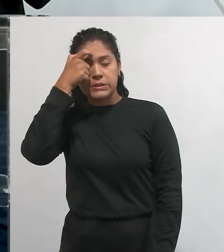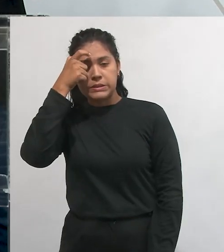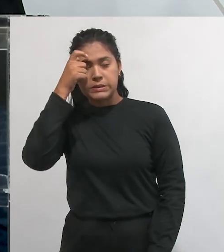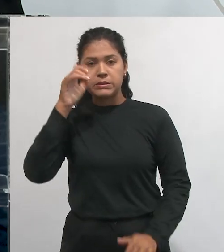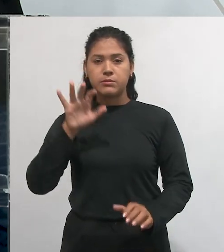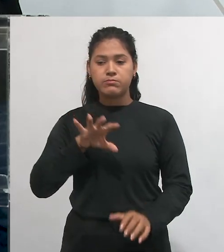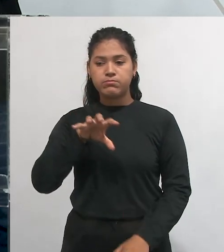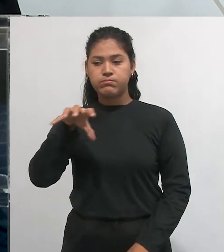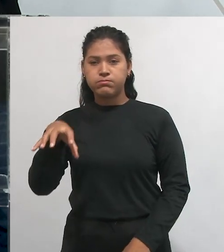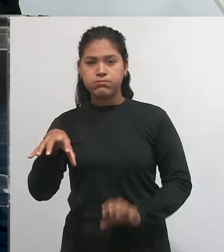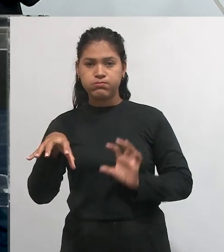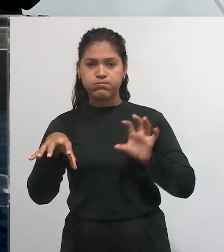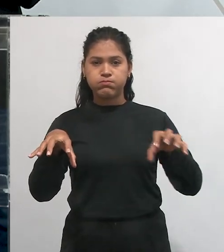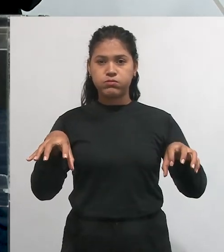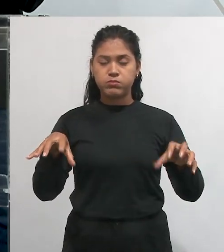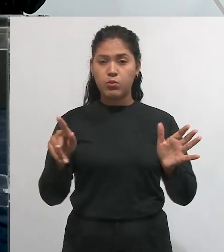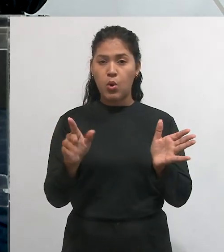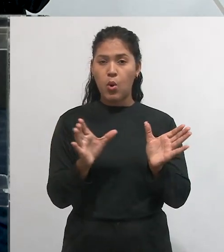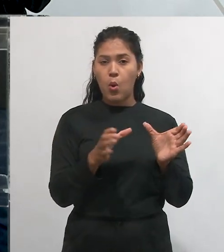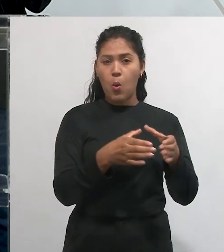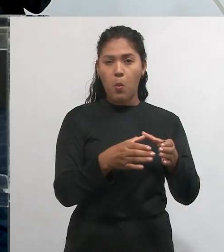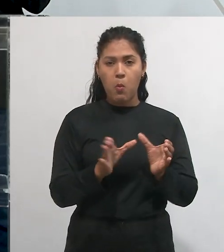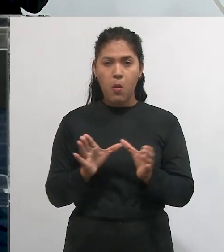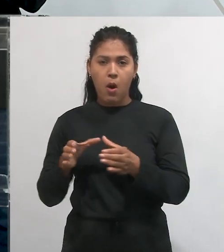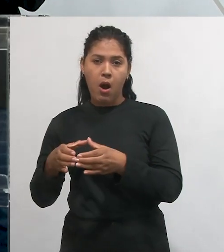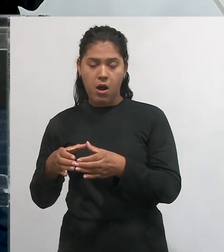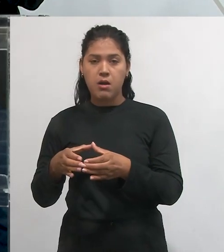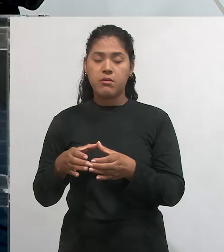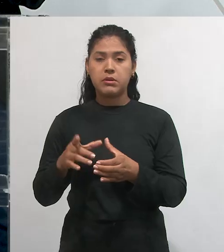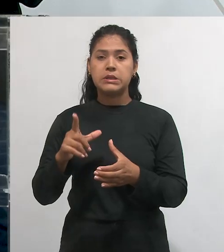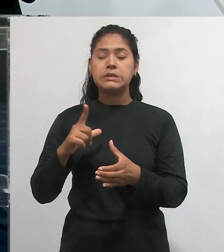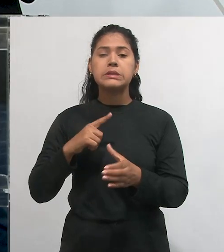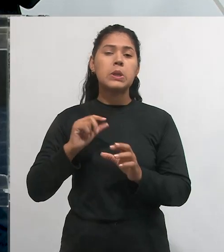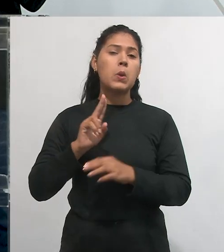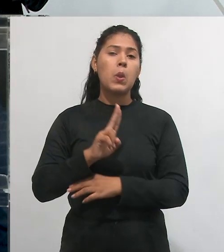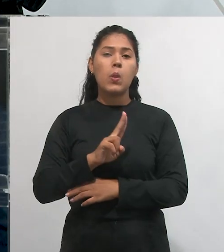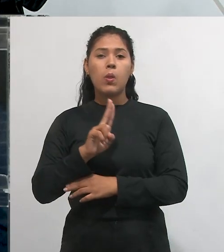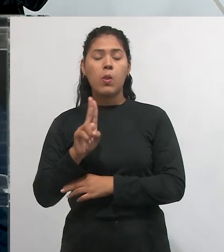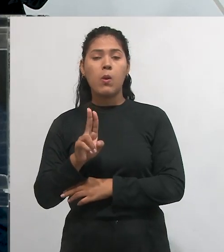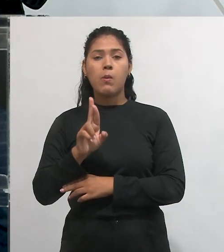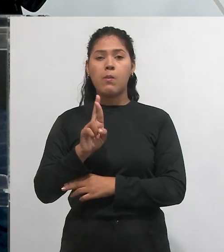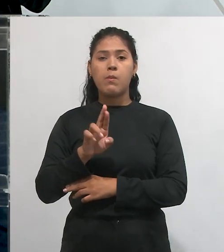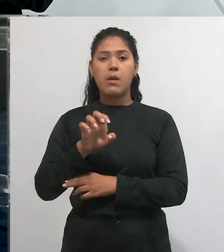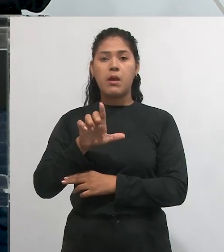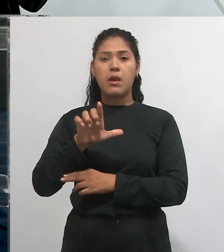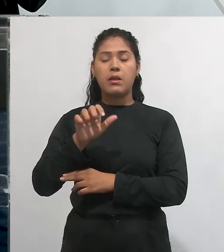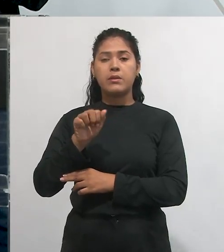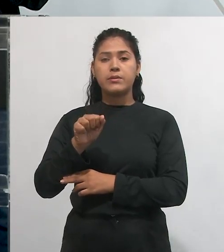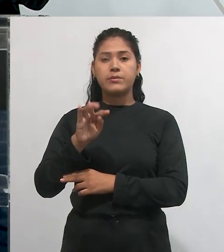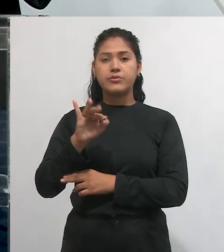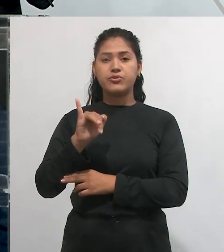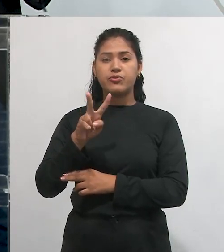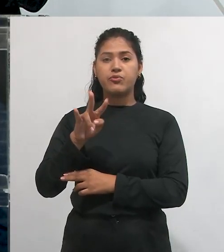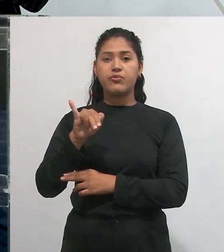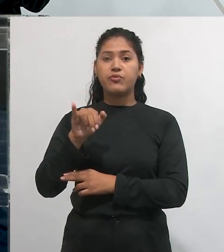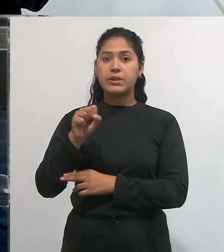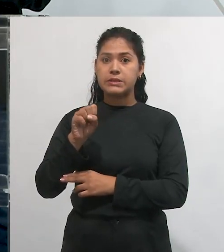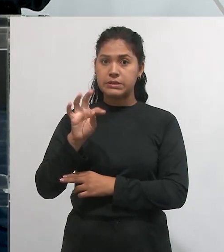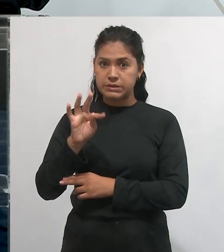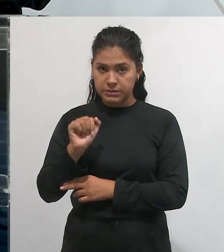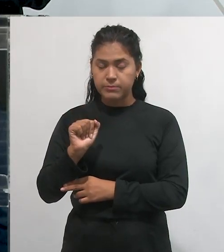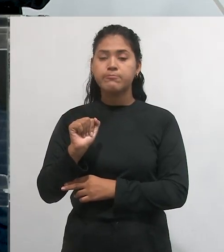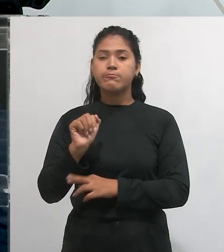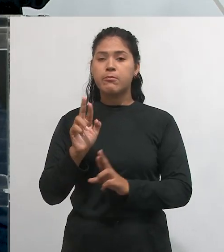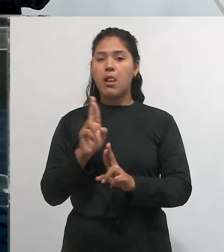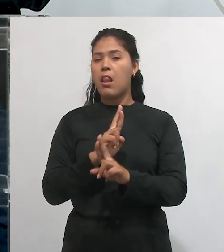de determinadas ações que popularmente foram chamadas de ações relativistas, que até hoje, no mundo